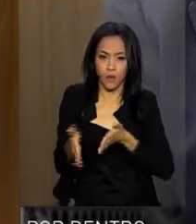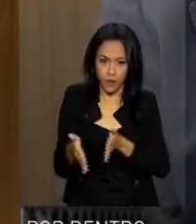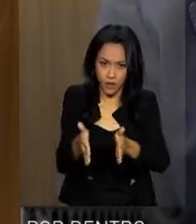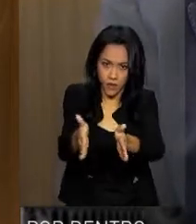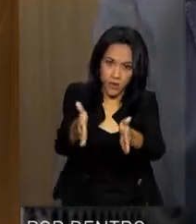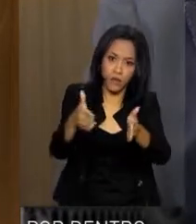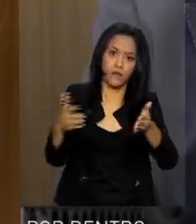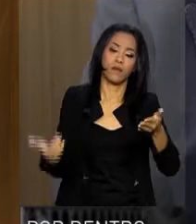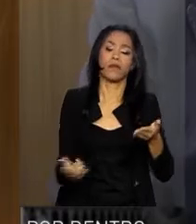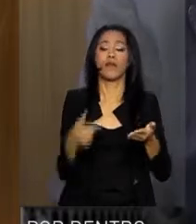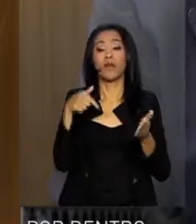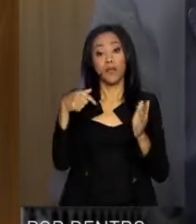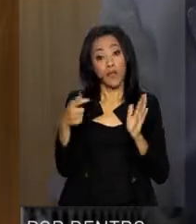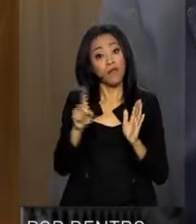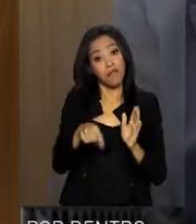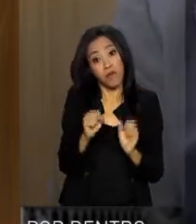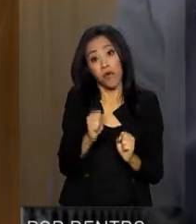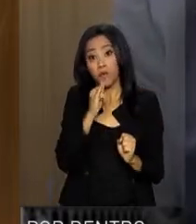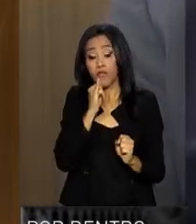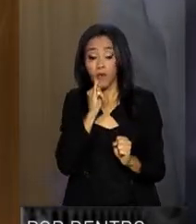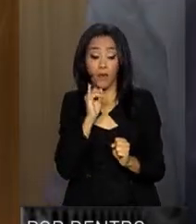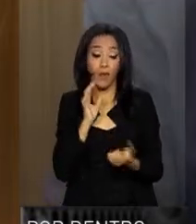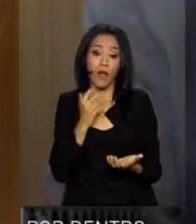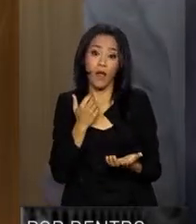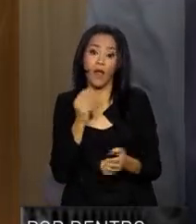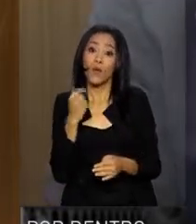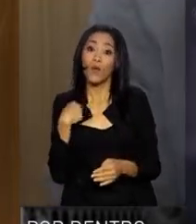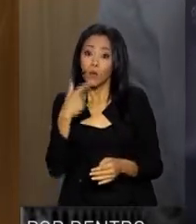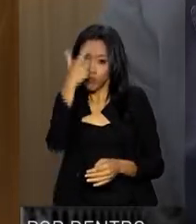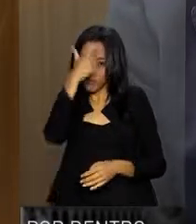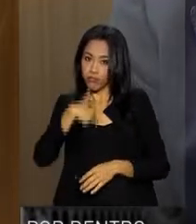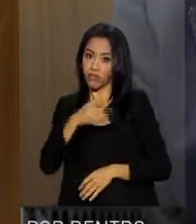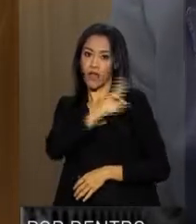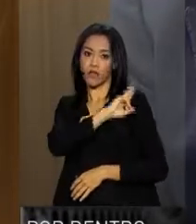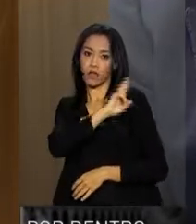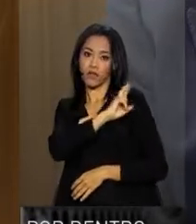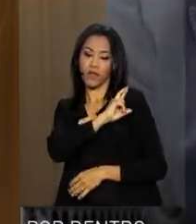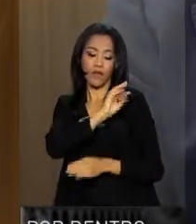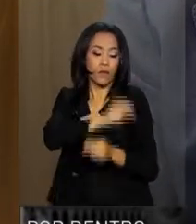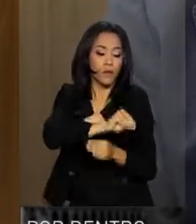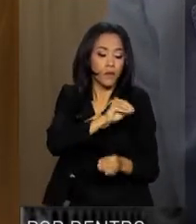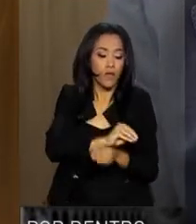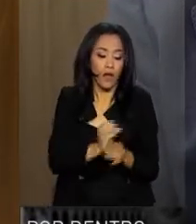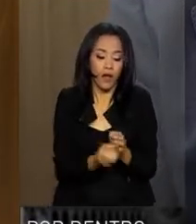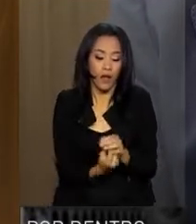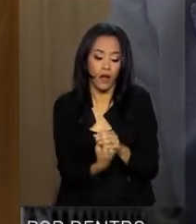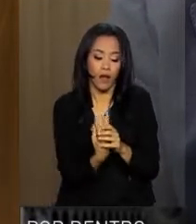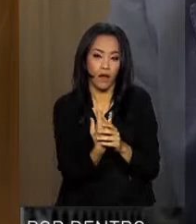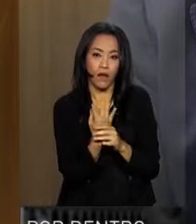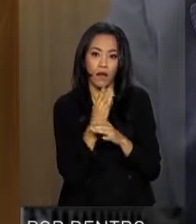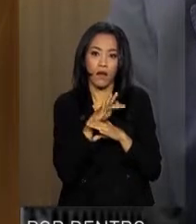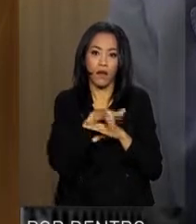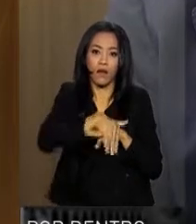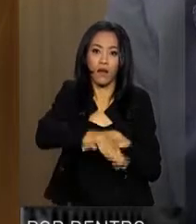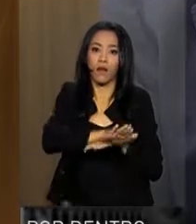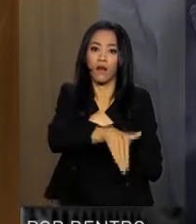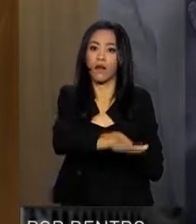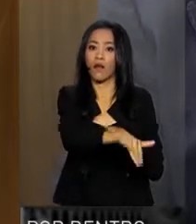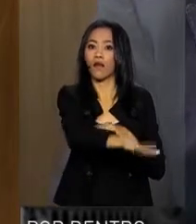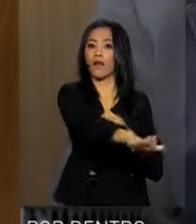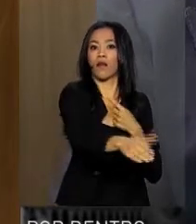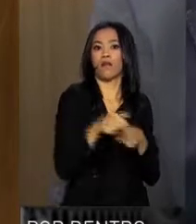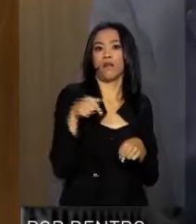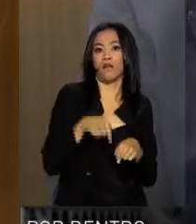essa a adotar uma nascente também nós temos é é a distribuição de mudas